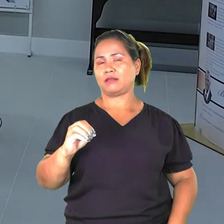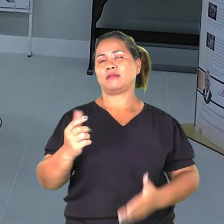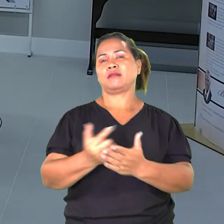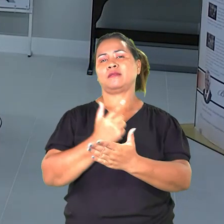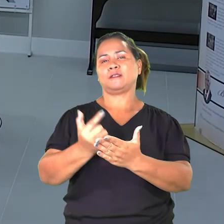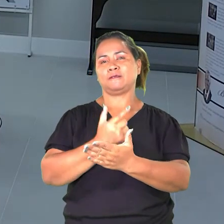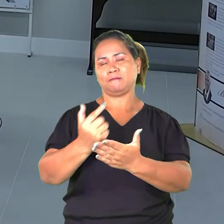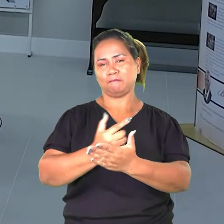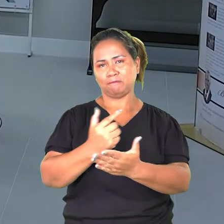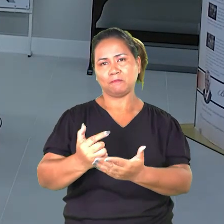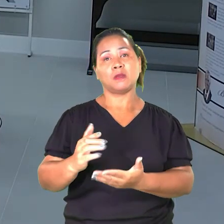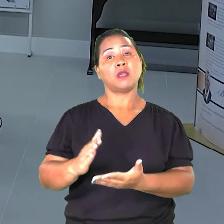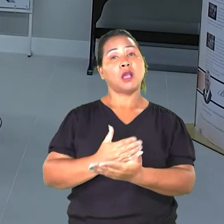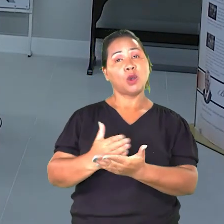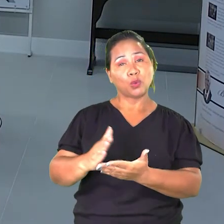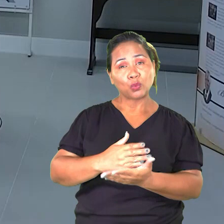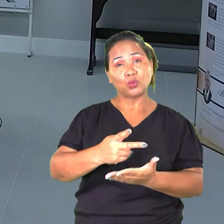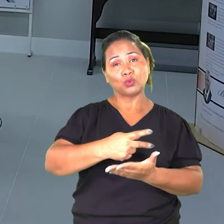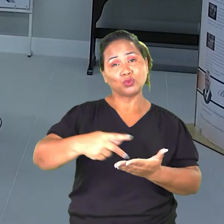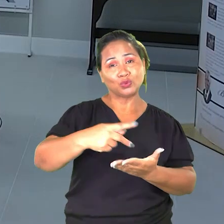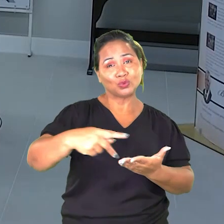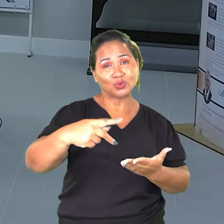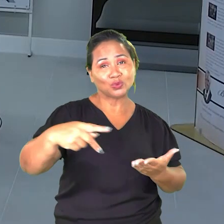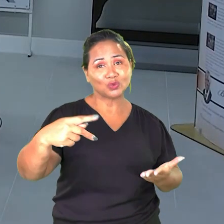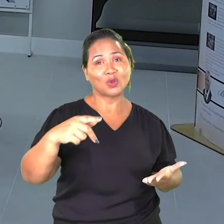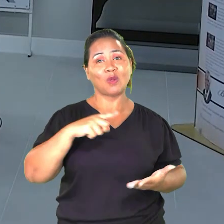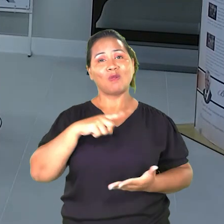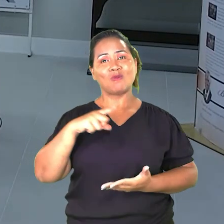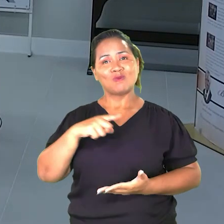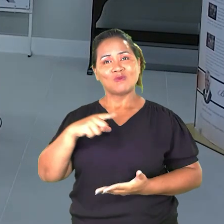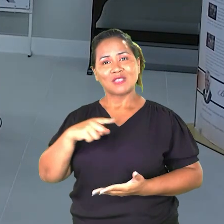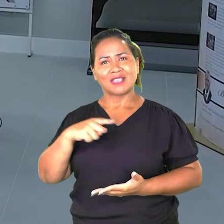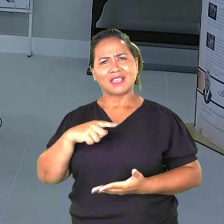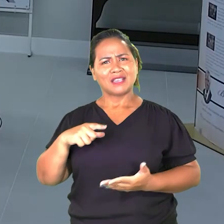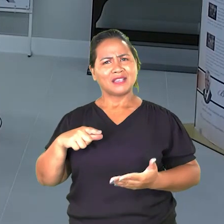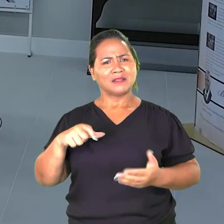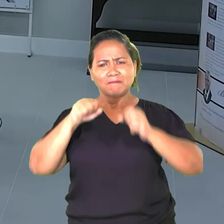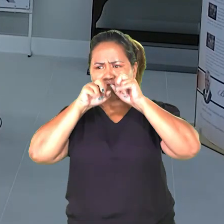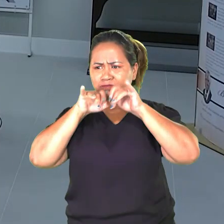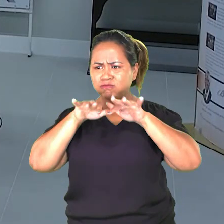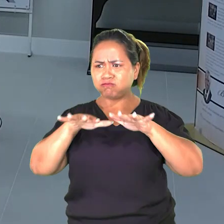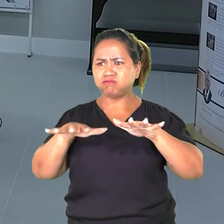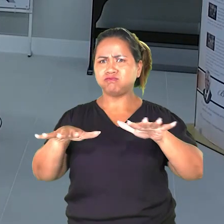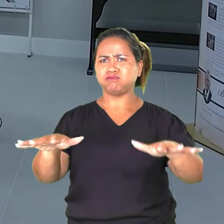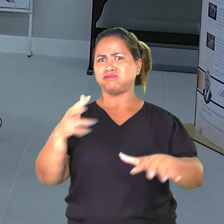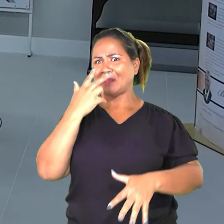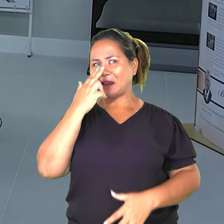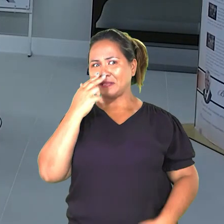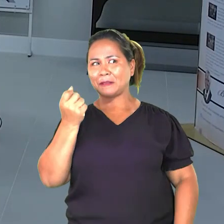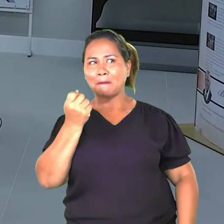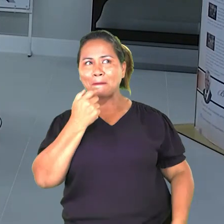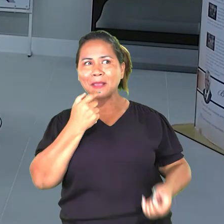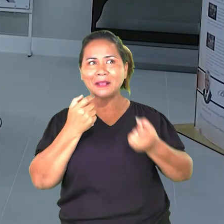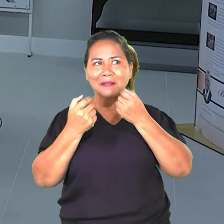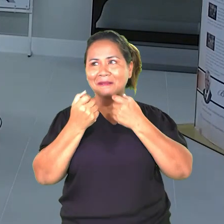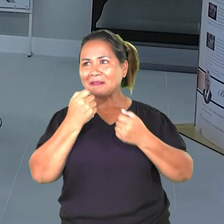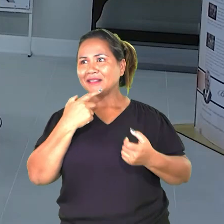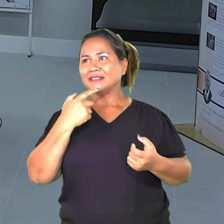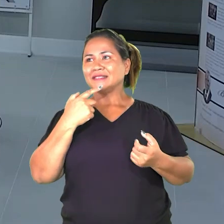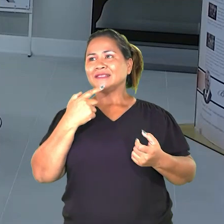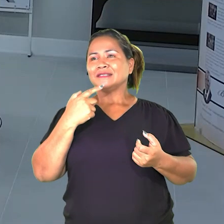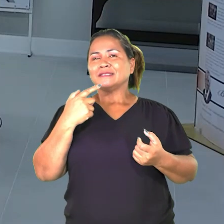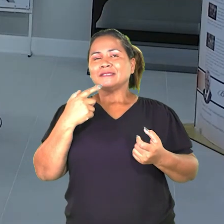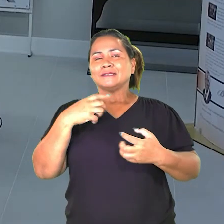como já foi tão dito aqui, alguns de seus versos e seus ditos percorrem as mentes